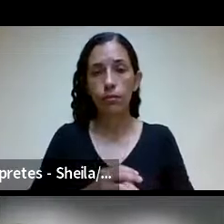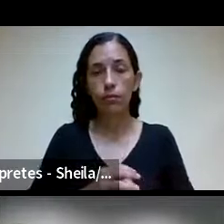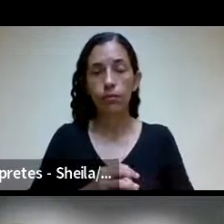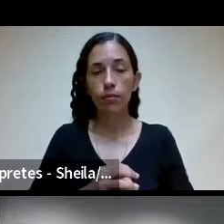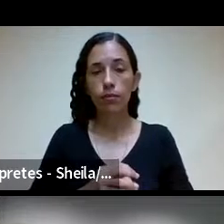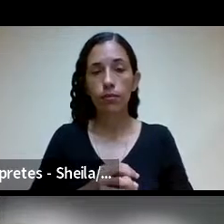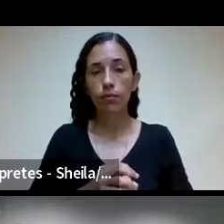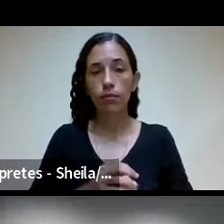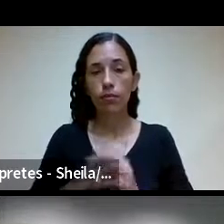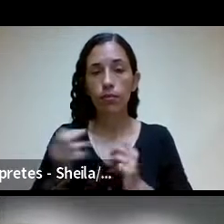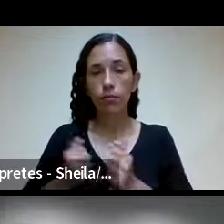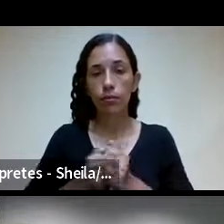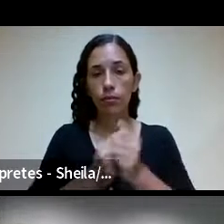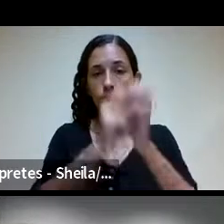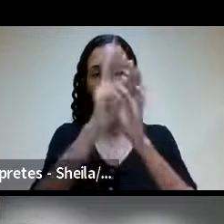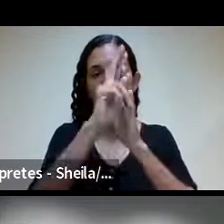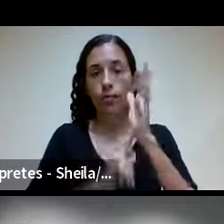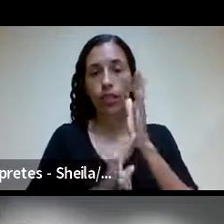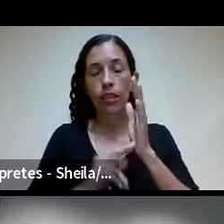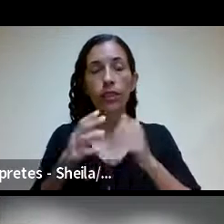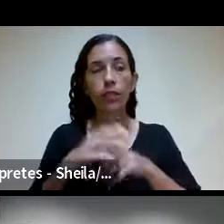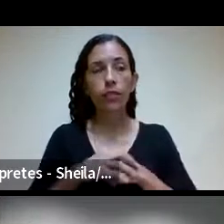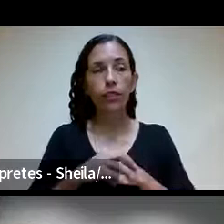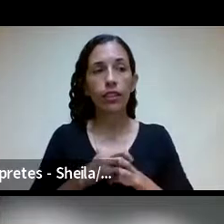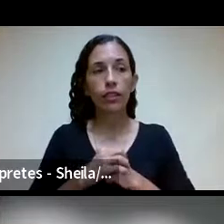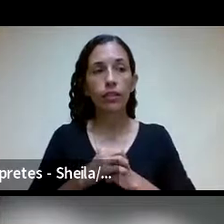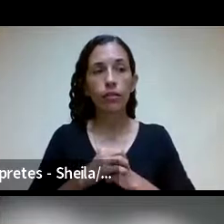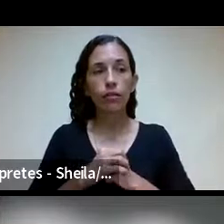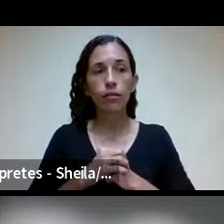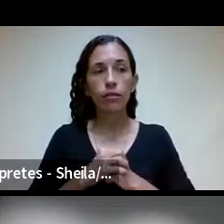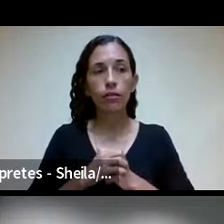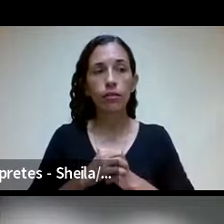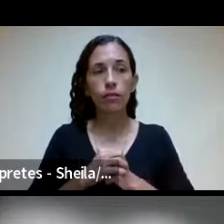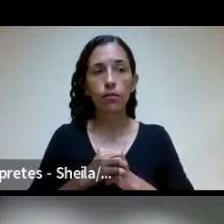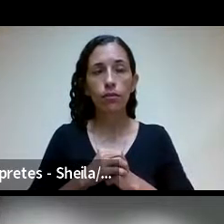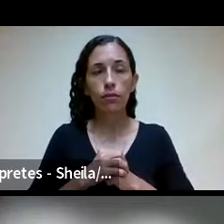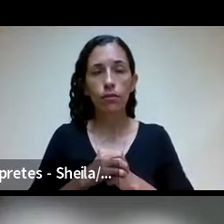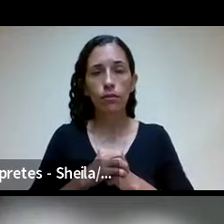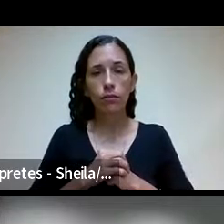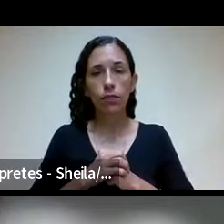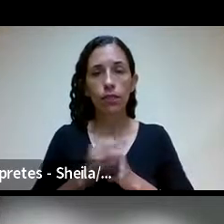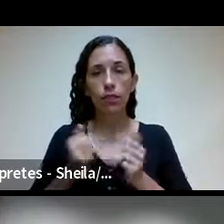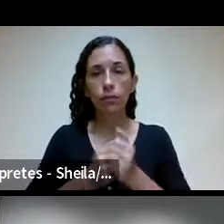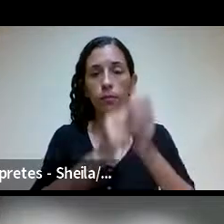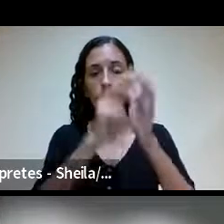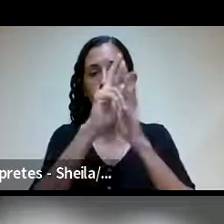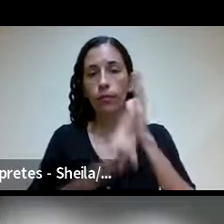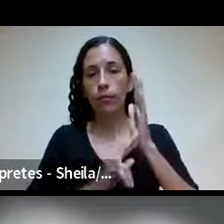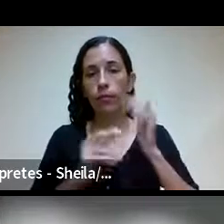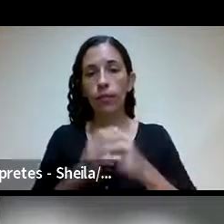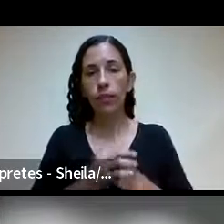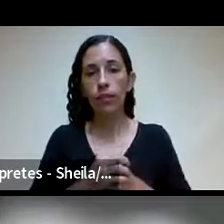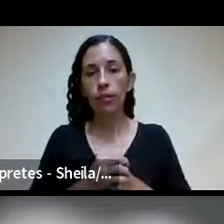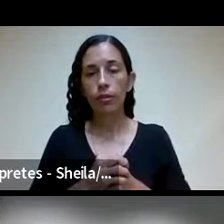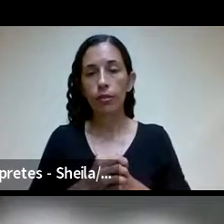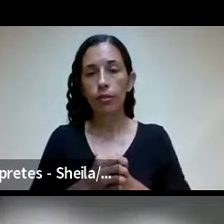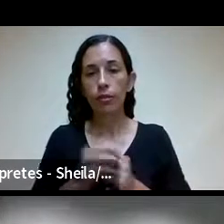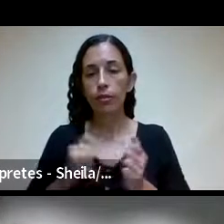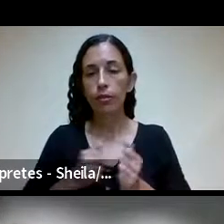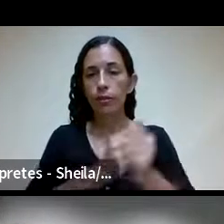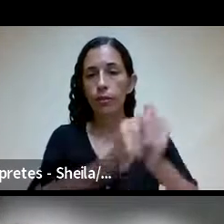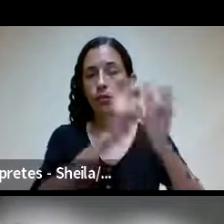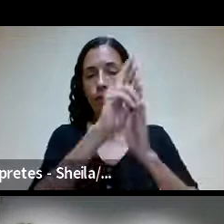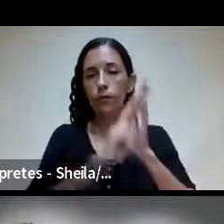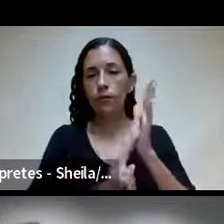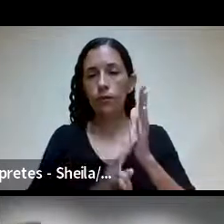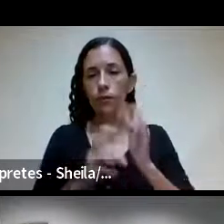Tiziana. Acompanho, senhor presidente. Doutor Fernando. Acompanho, senhor presidente. Doutora Adriana. Também acompanho,